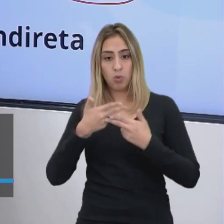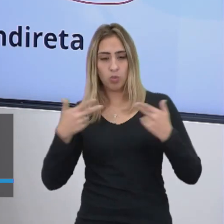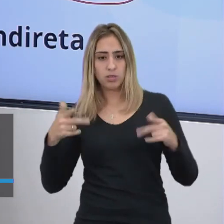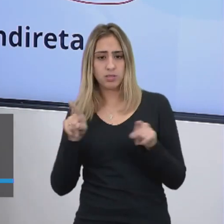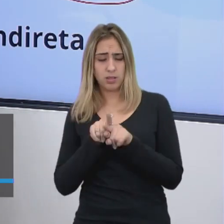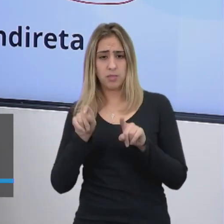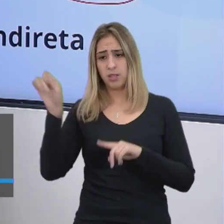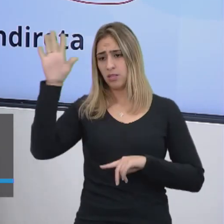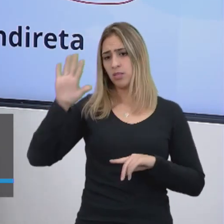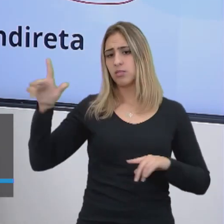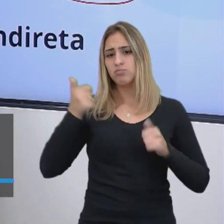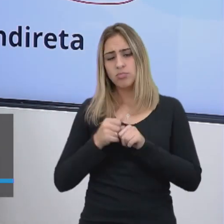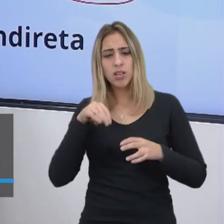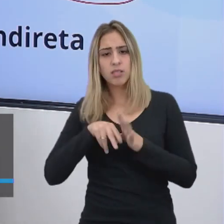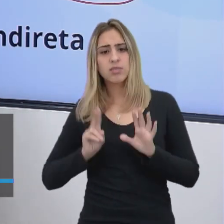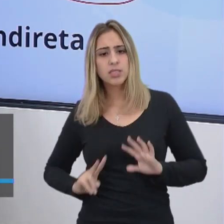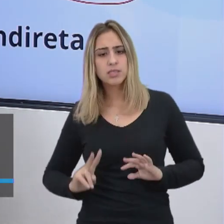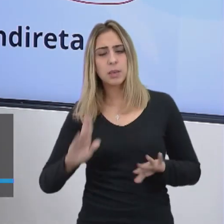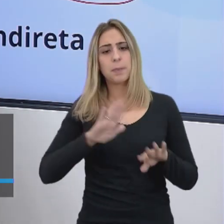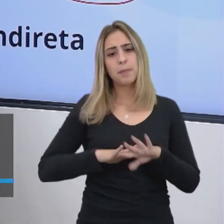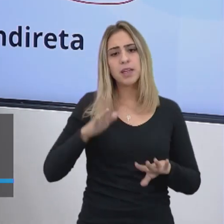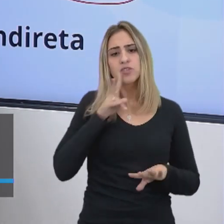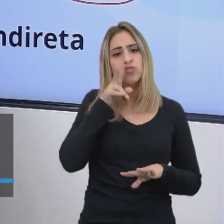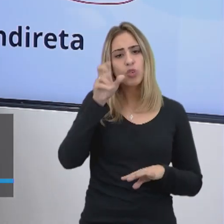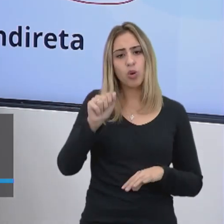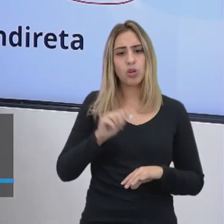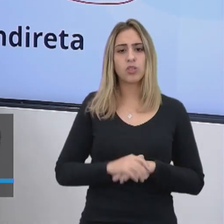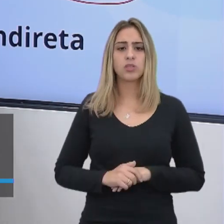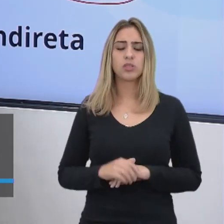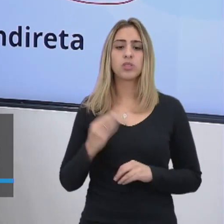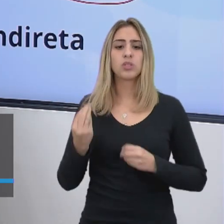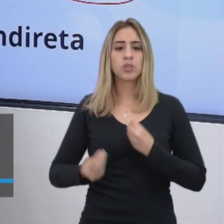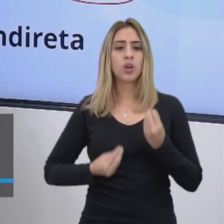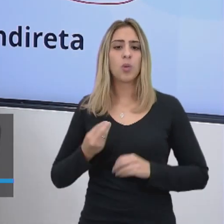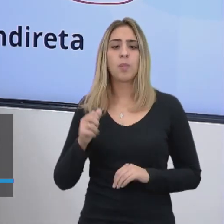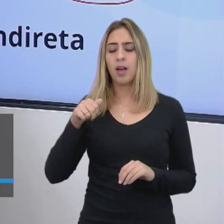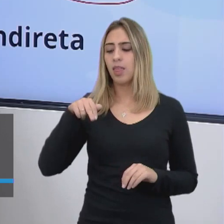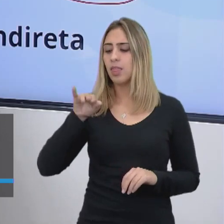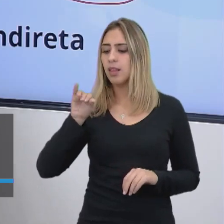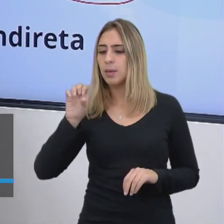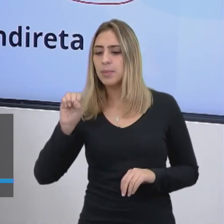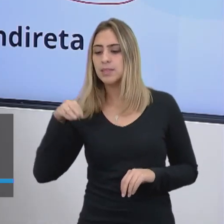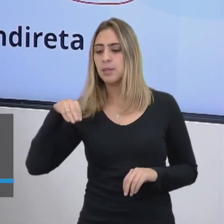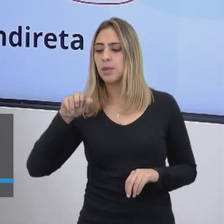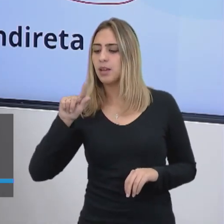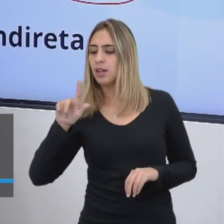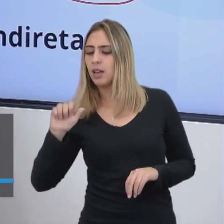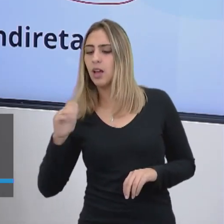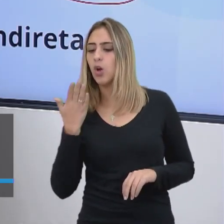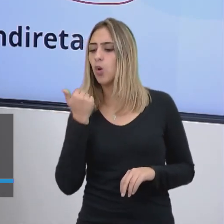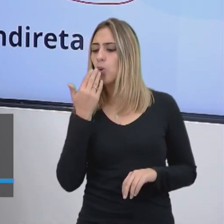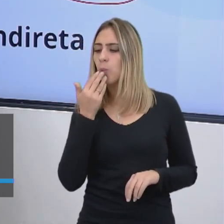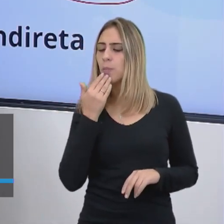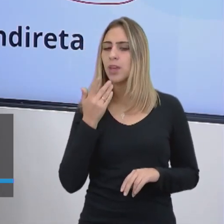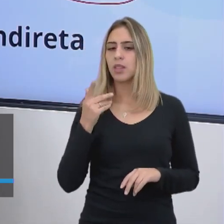asiáticas, estarem vindo para cá cada vez mais fortes, como os animes, os mangás, a comida